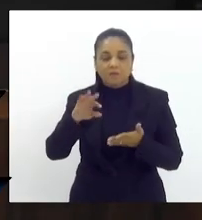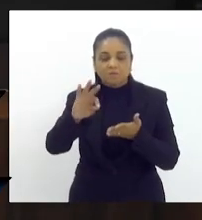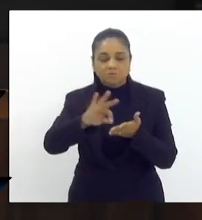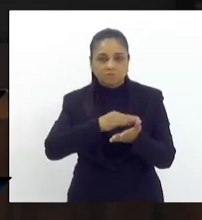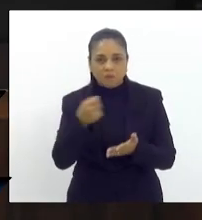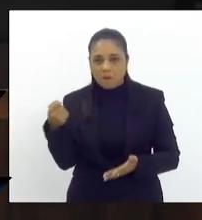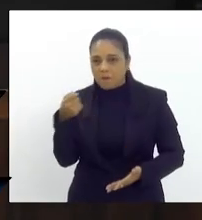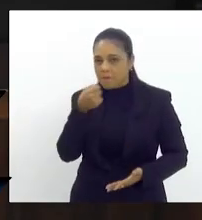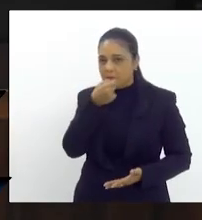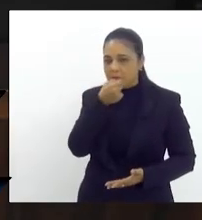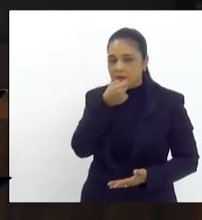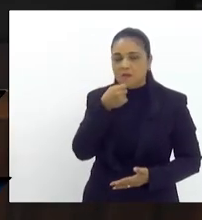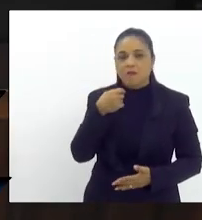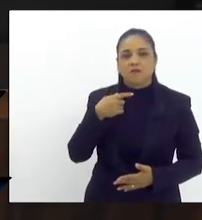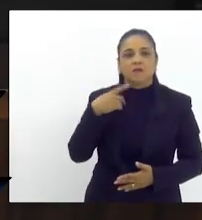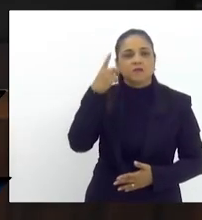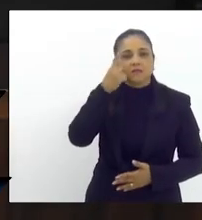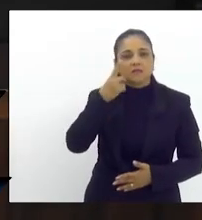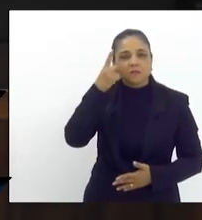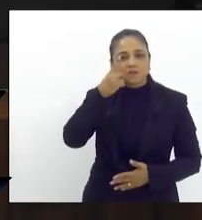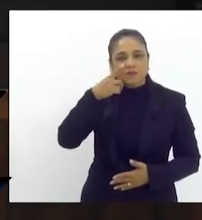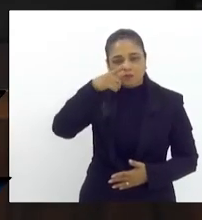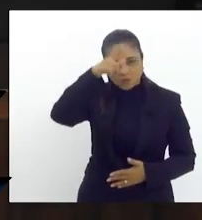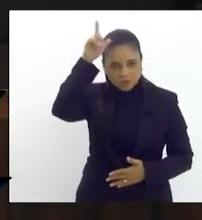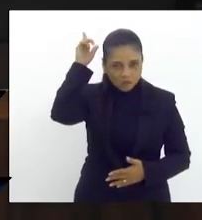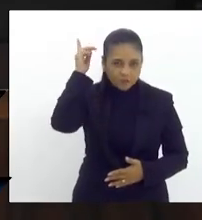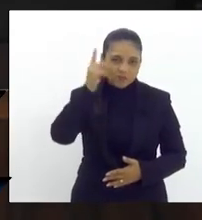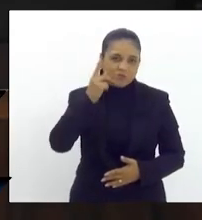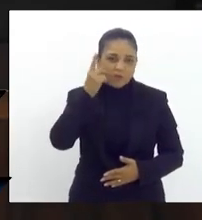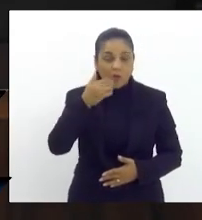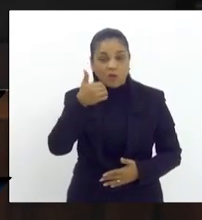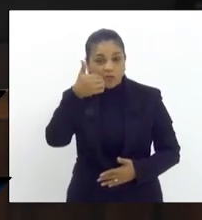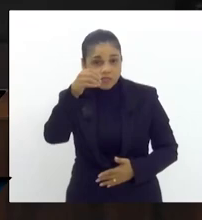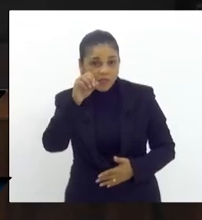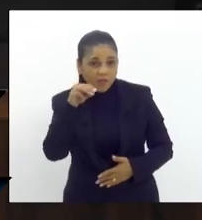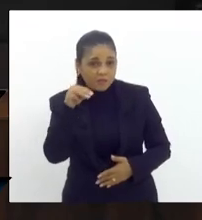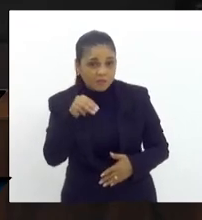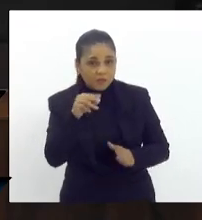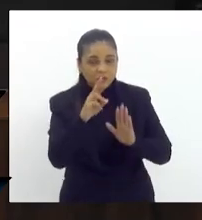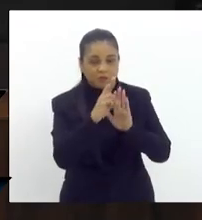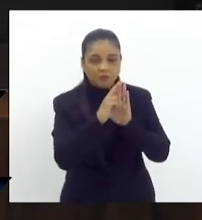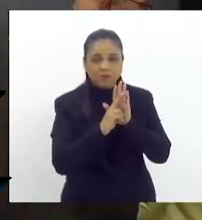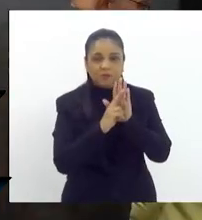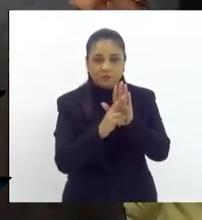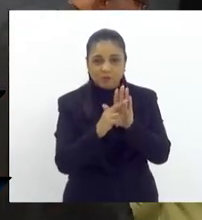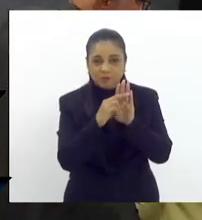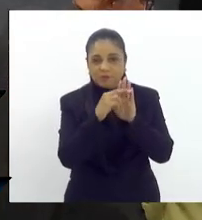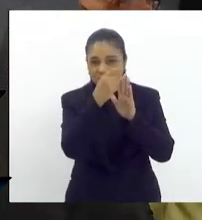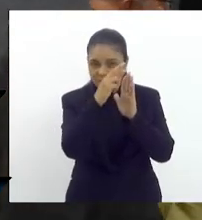é o nome Deputado Luiz Paulo vossa excelência dispõe de 10 minutos para sua manifestação